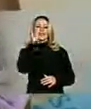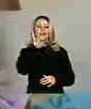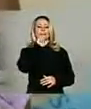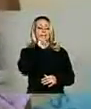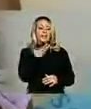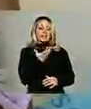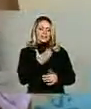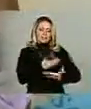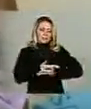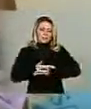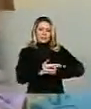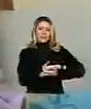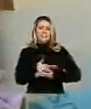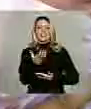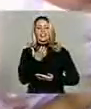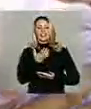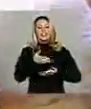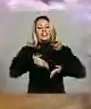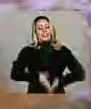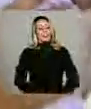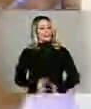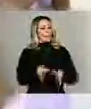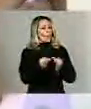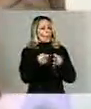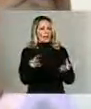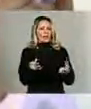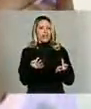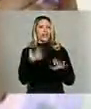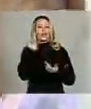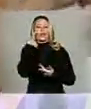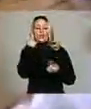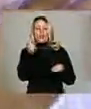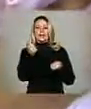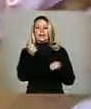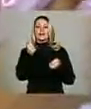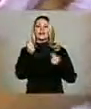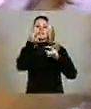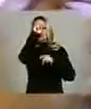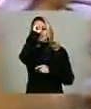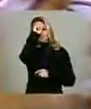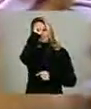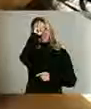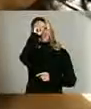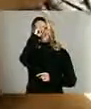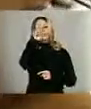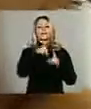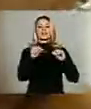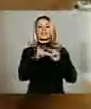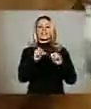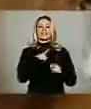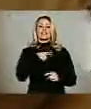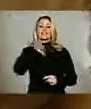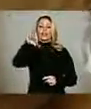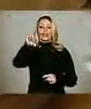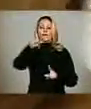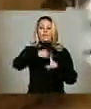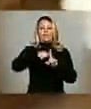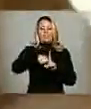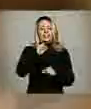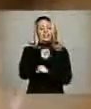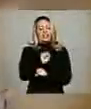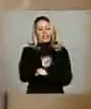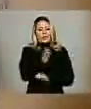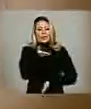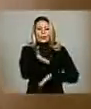menina, que nasceu de parto normal numa maternidade pública de Brasília. Foram 9 meses de espera e